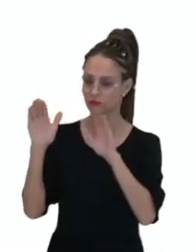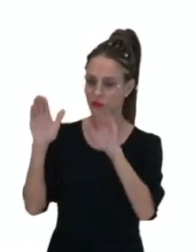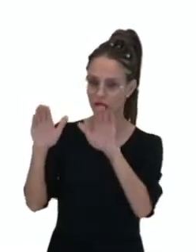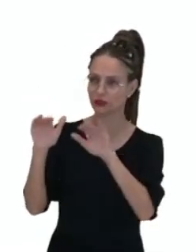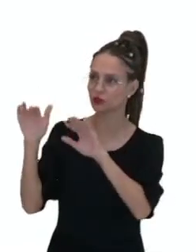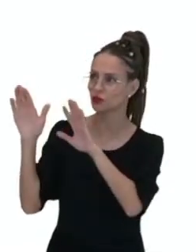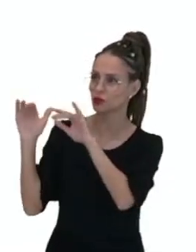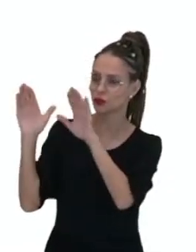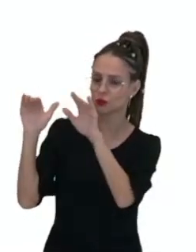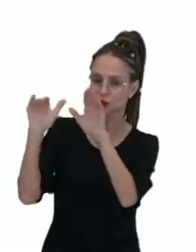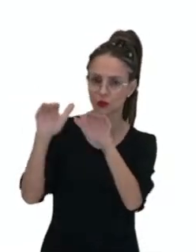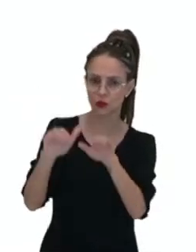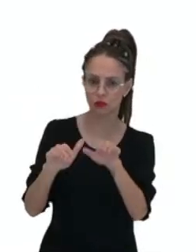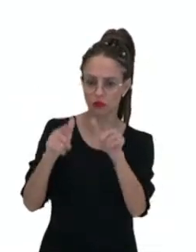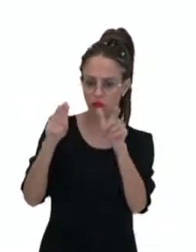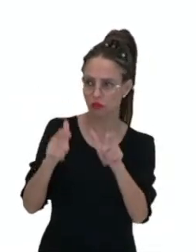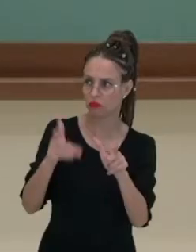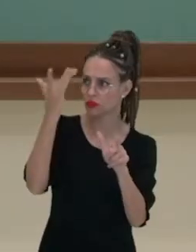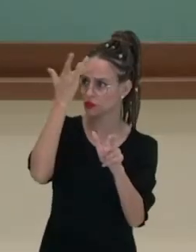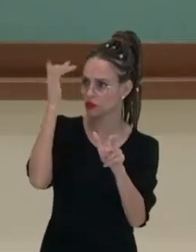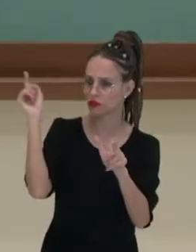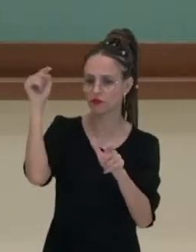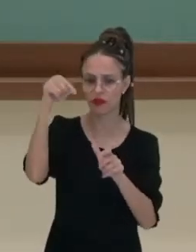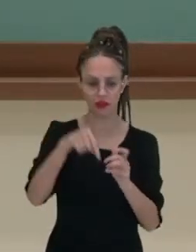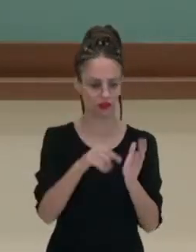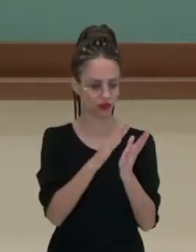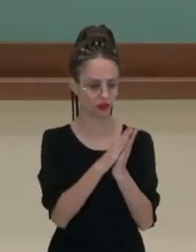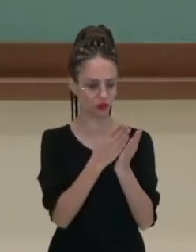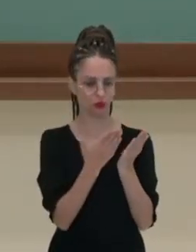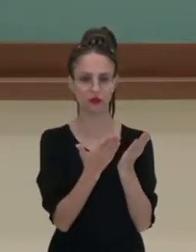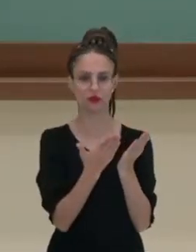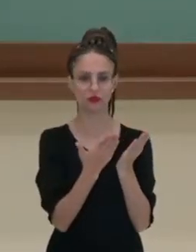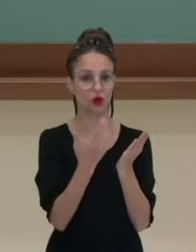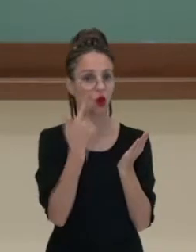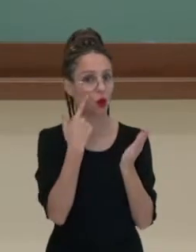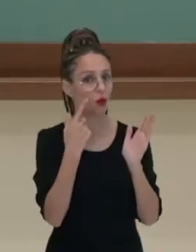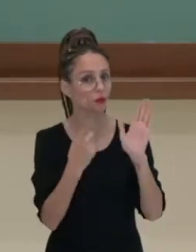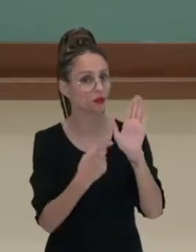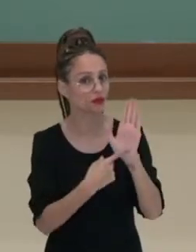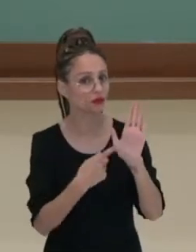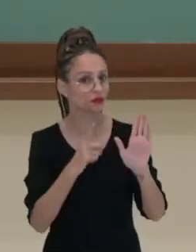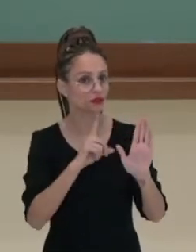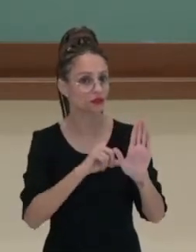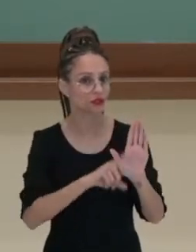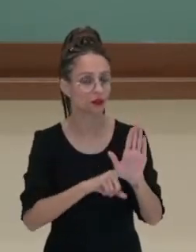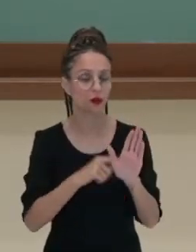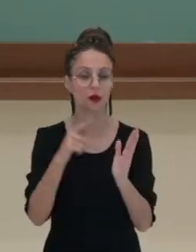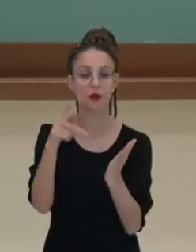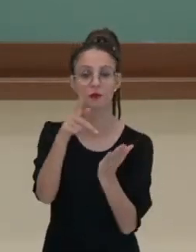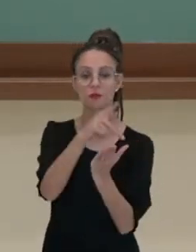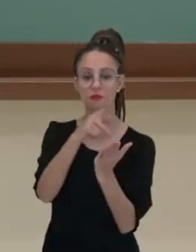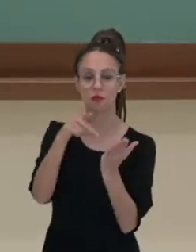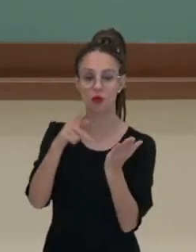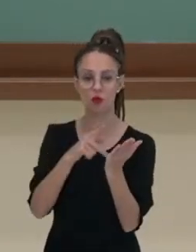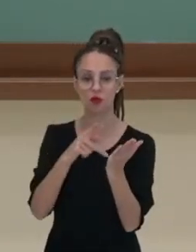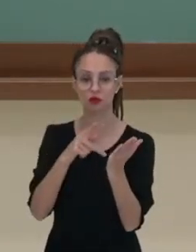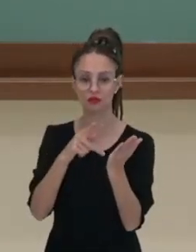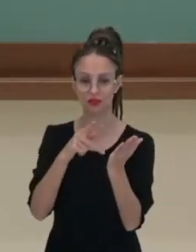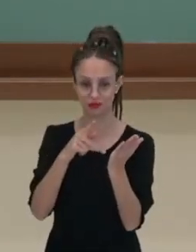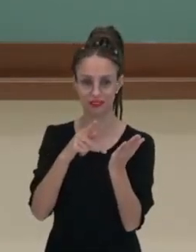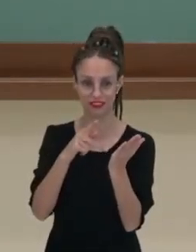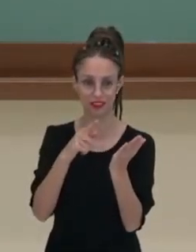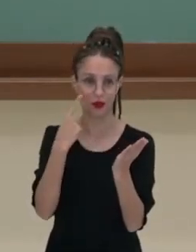sabe de onde, e pousam no livro que lês. Olha a metáfora, né? Os poemas pousam no livro que